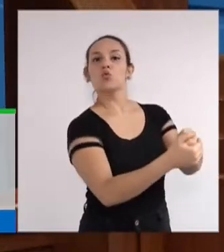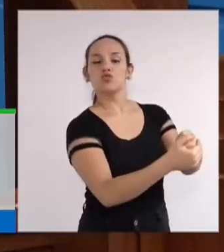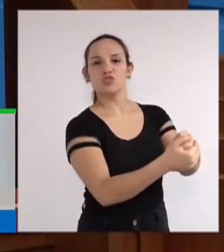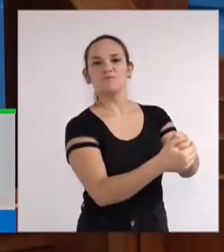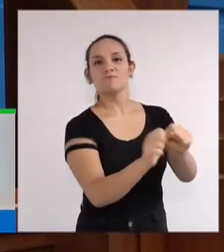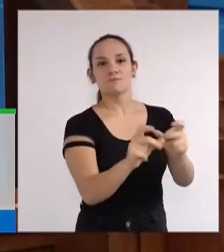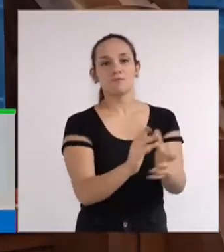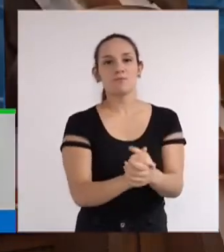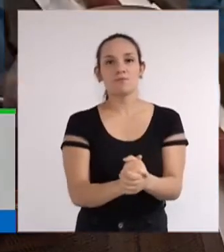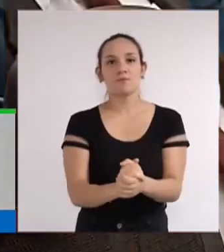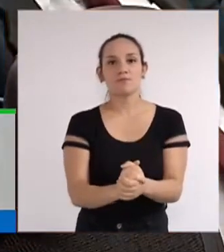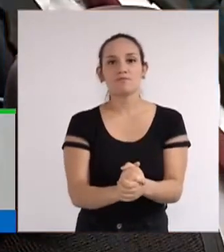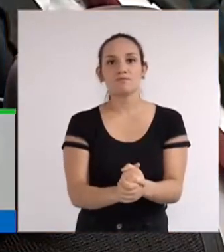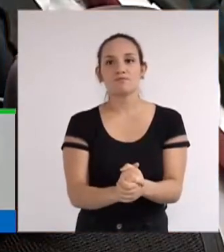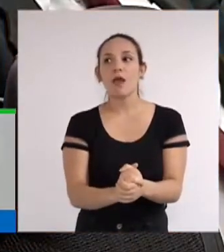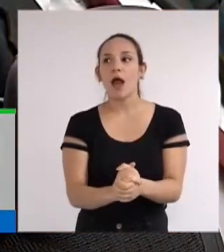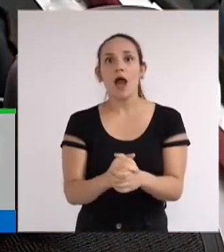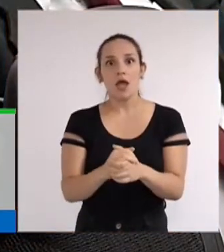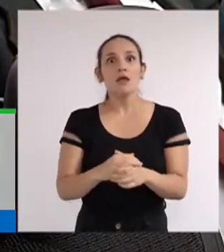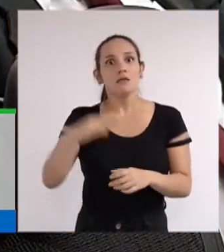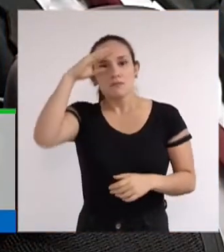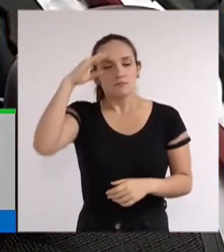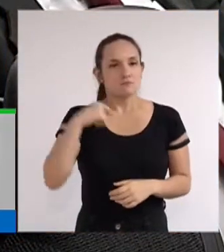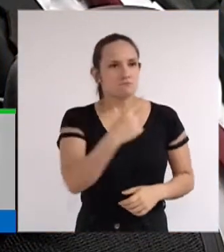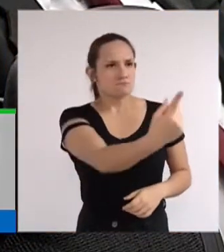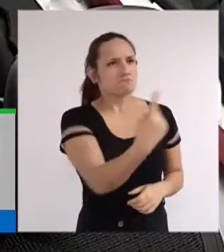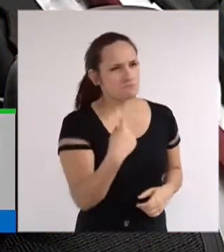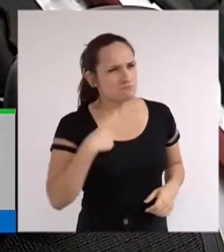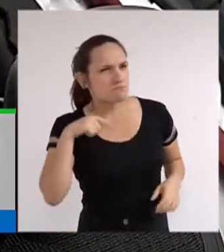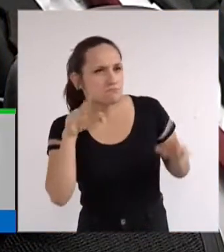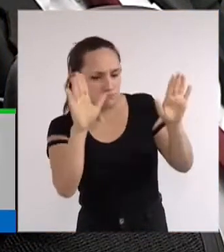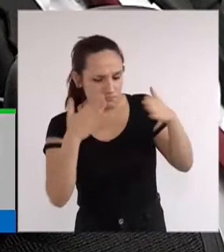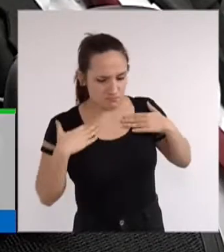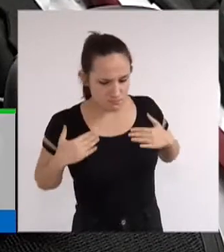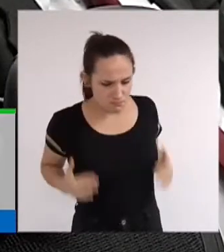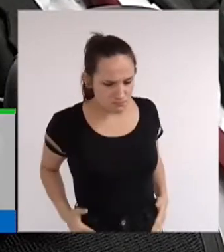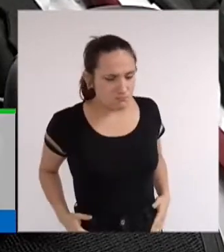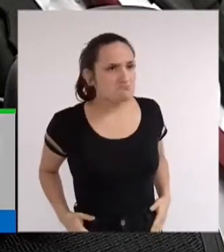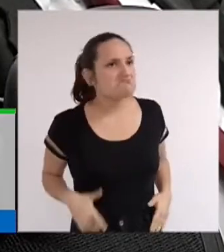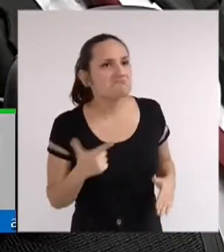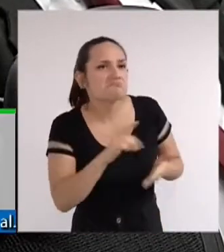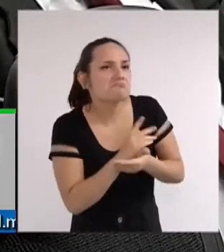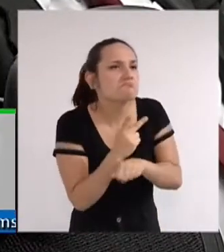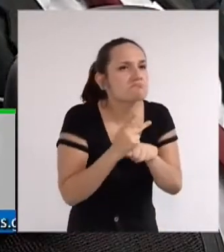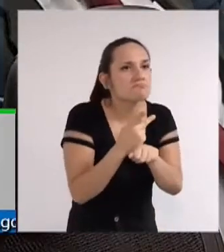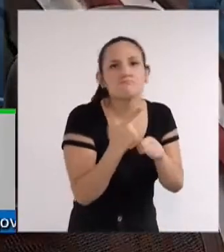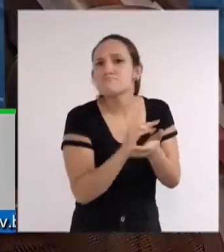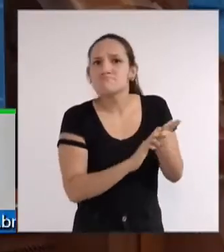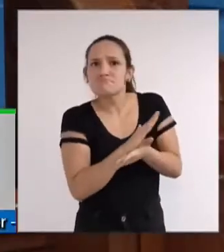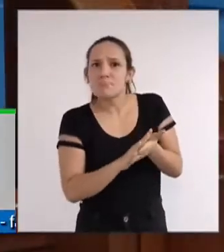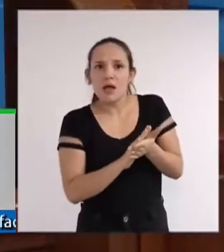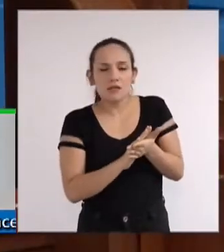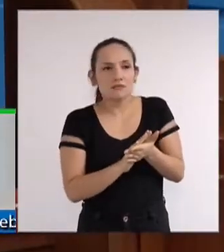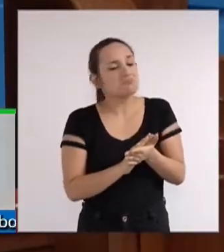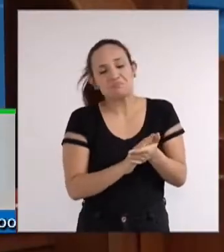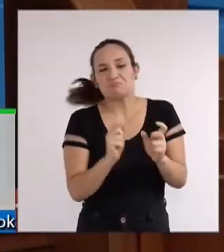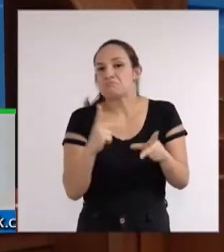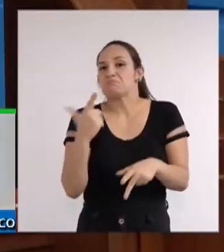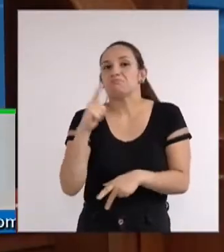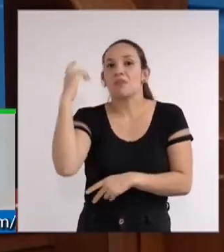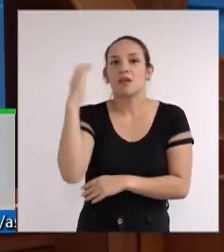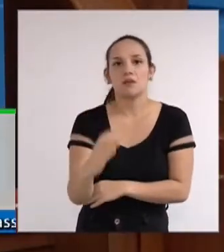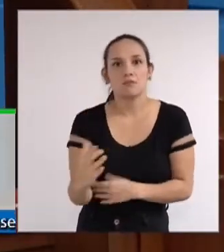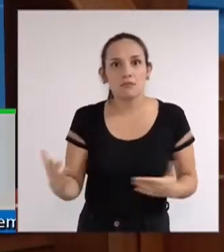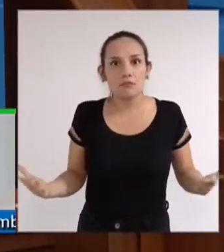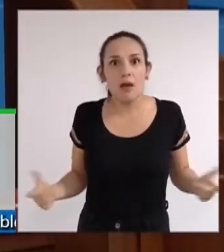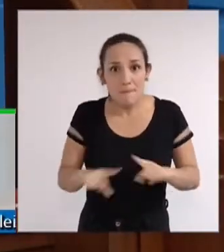alienados, volta o policial e revista ele. E aí o policial conclui, não houve crime. É o que acontece. Eles dizem que